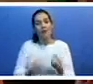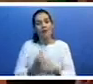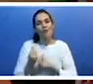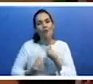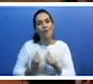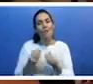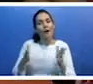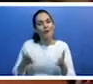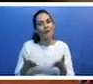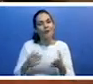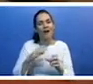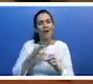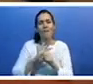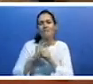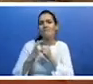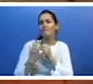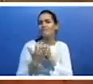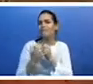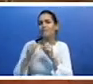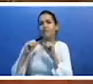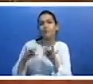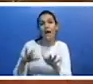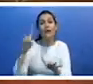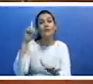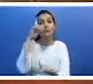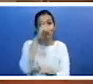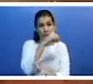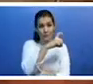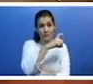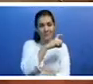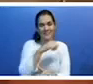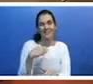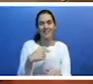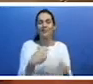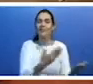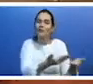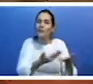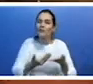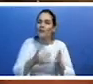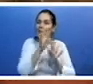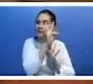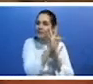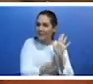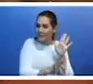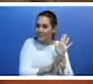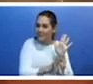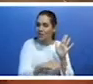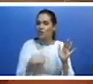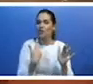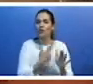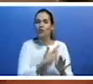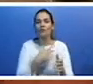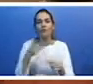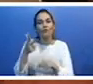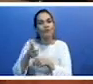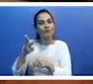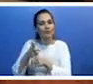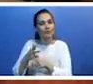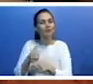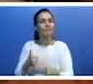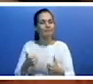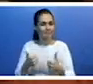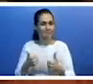isso não é possível, nós trouxemos o texto, mas nós vamos discutir juntos, tá? Nós aqui na videoaula e você aí em casa,